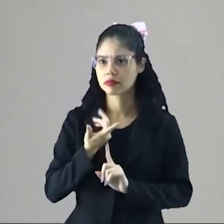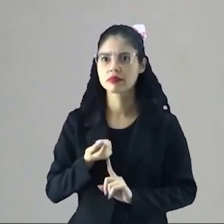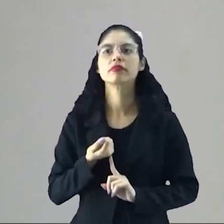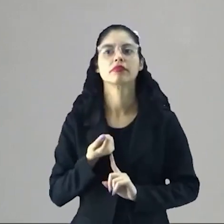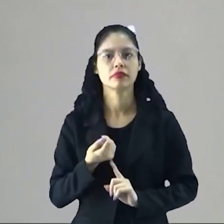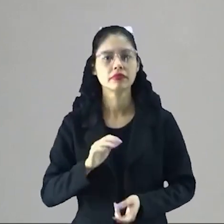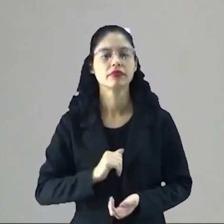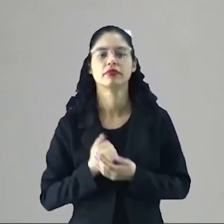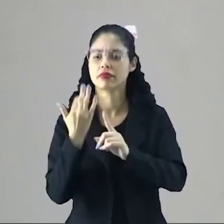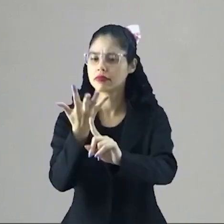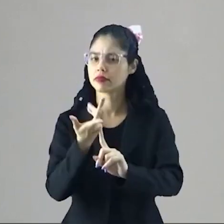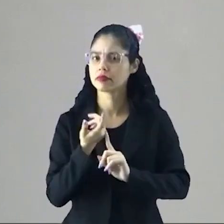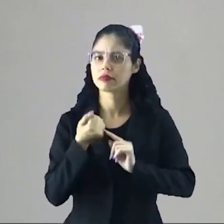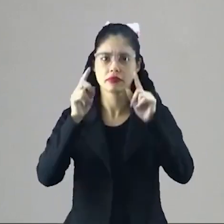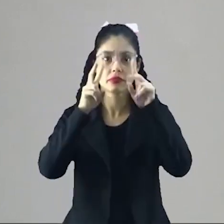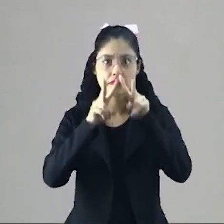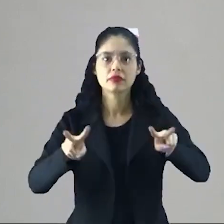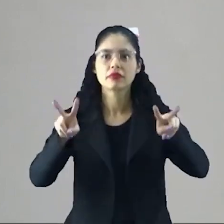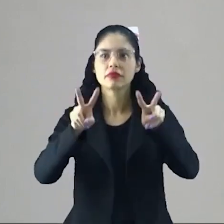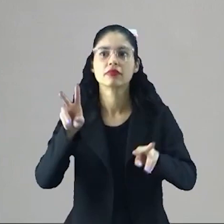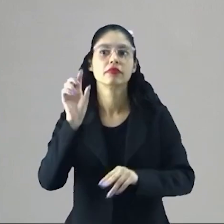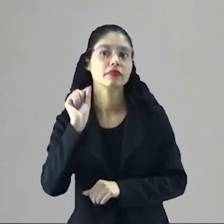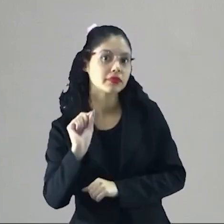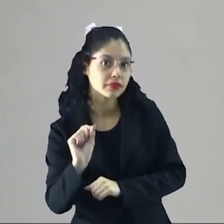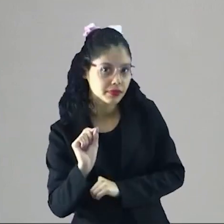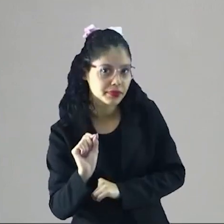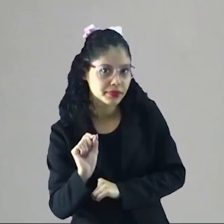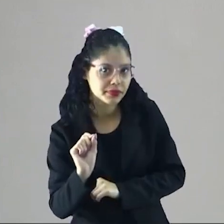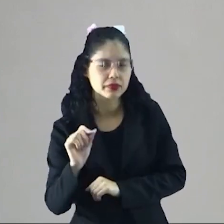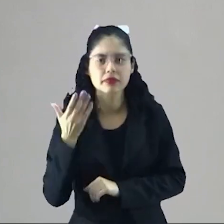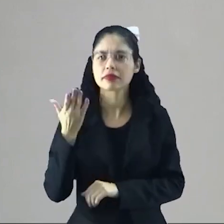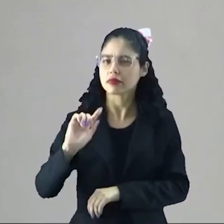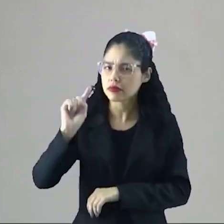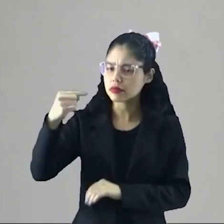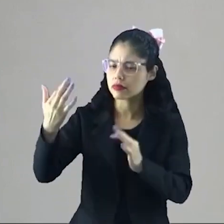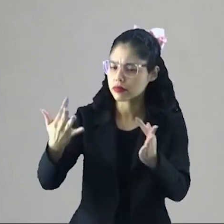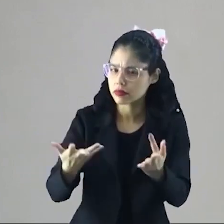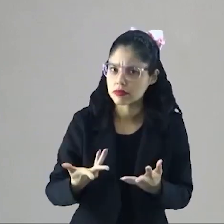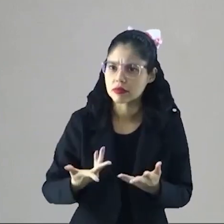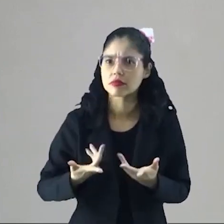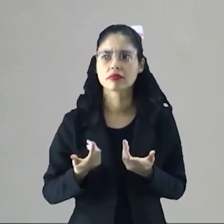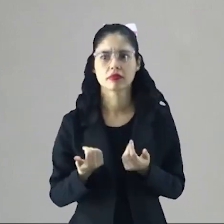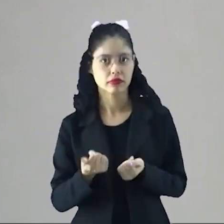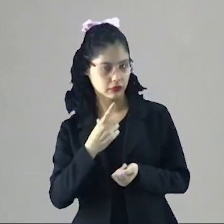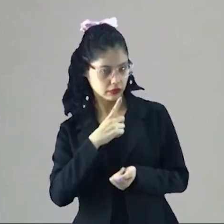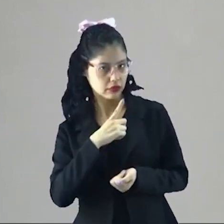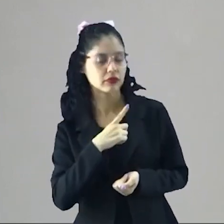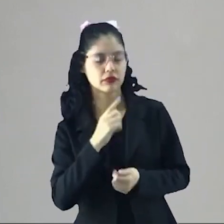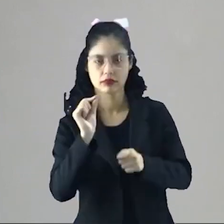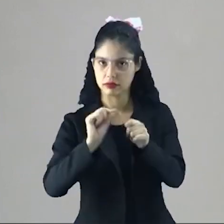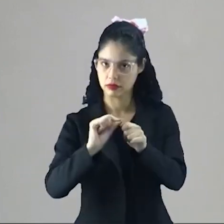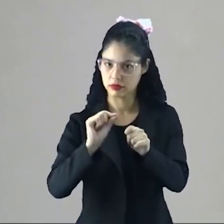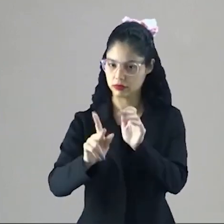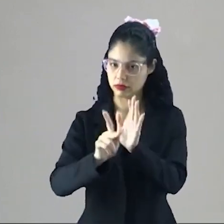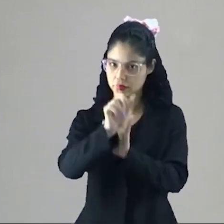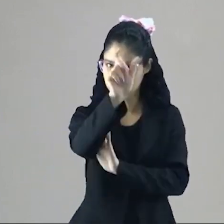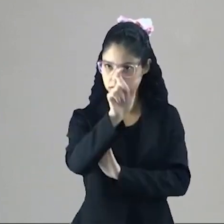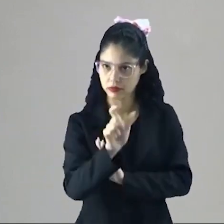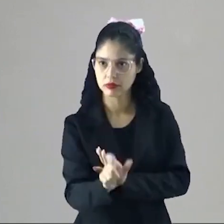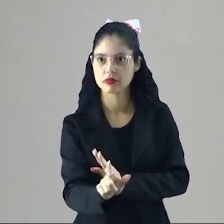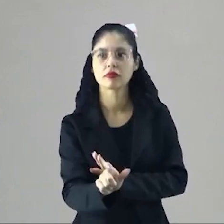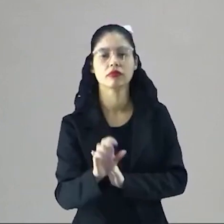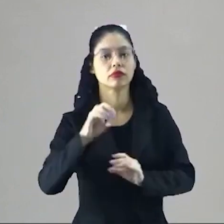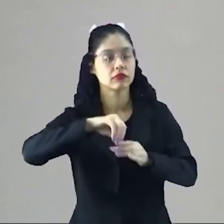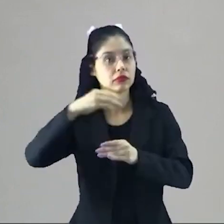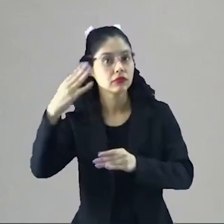lembrar, gente, que a arte visual são aquelas habilidades que o artista faz e a arte